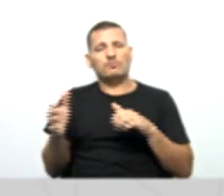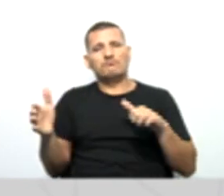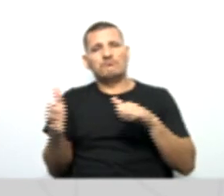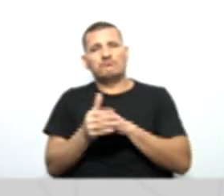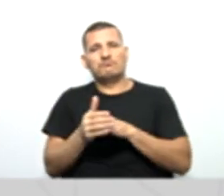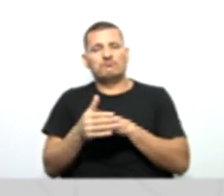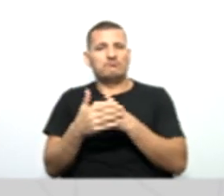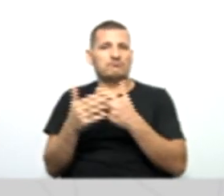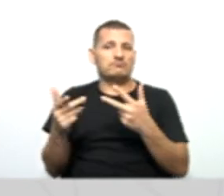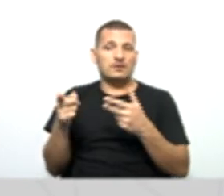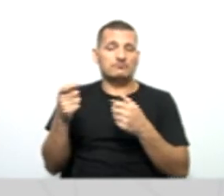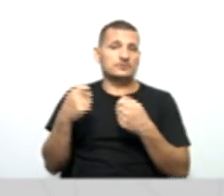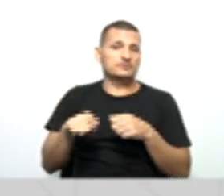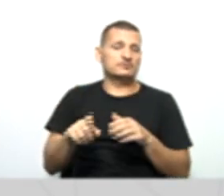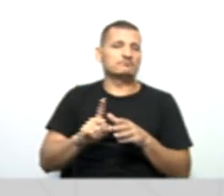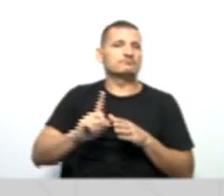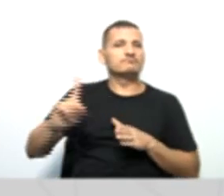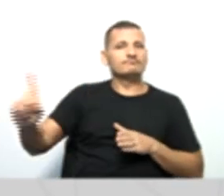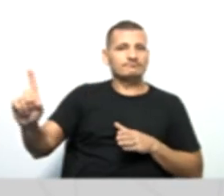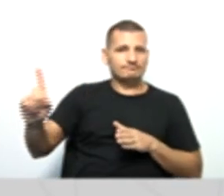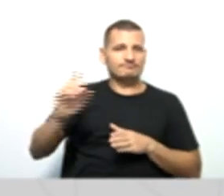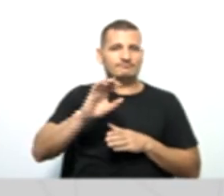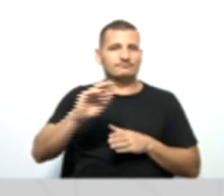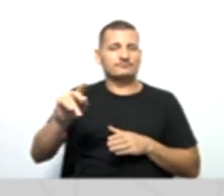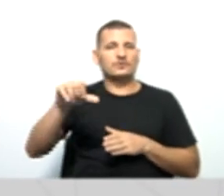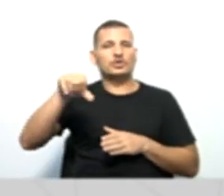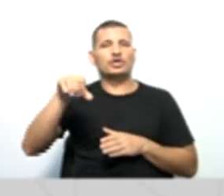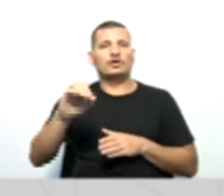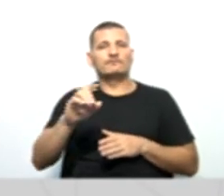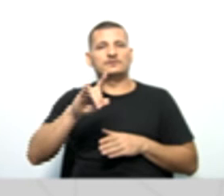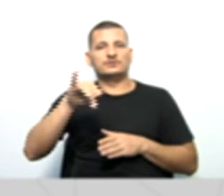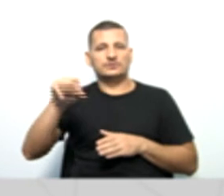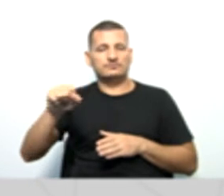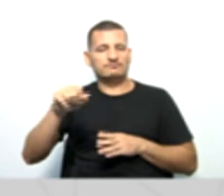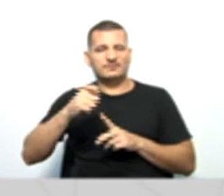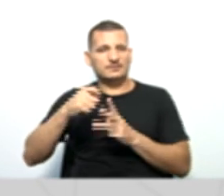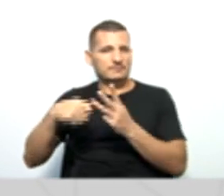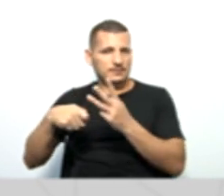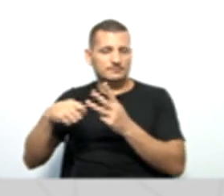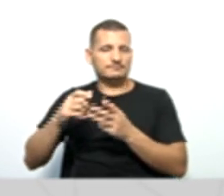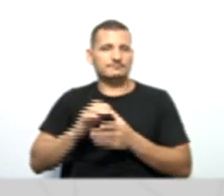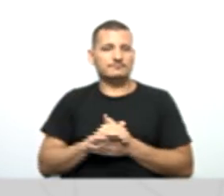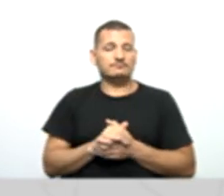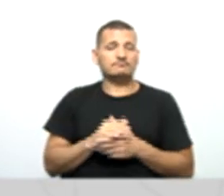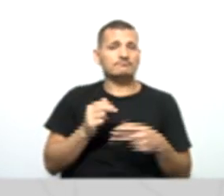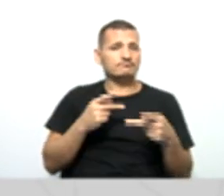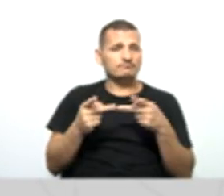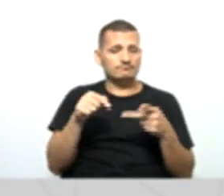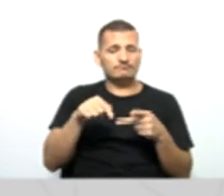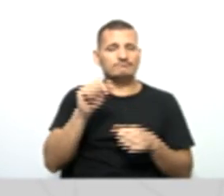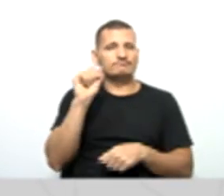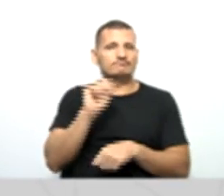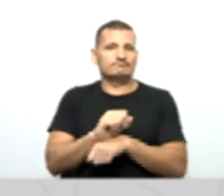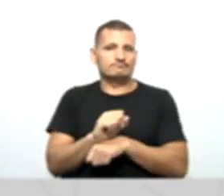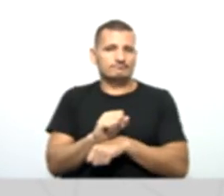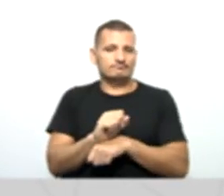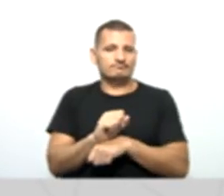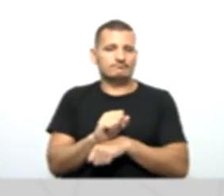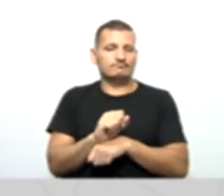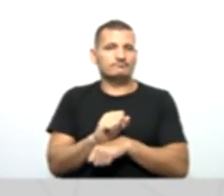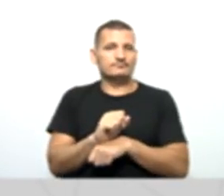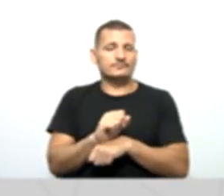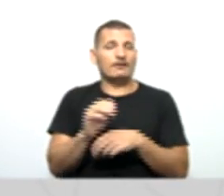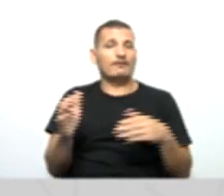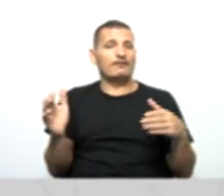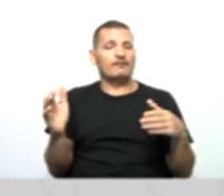trânsito, ela precisa se afastar da cooperativa por 90 dias, o meu projeto praticamente vai ficar parado aí até essa